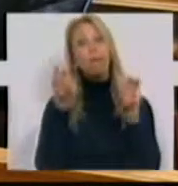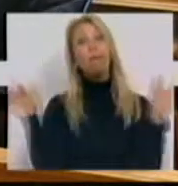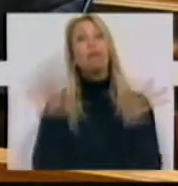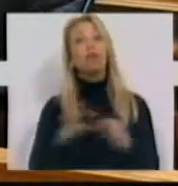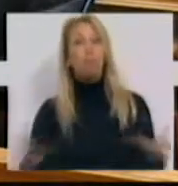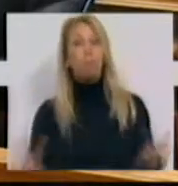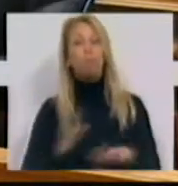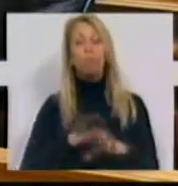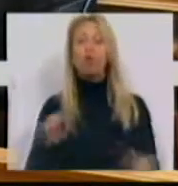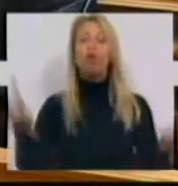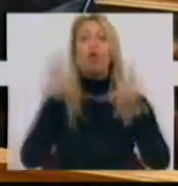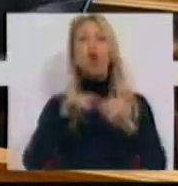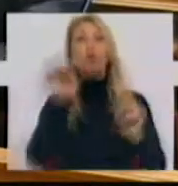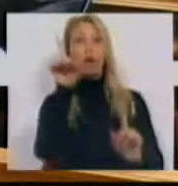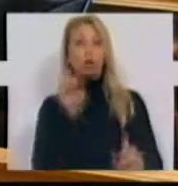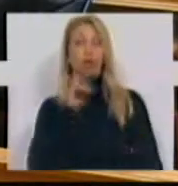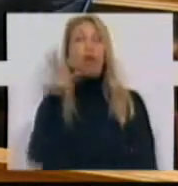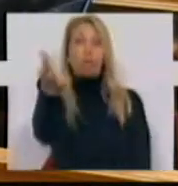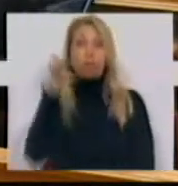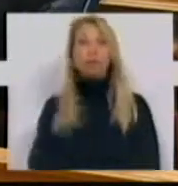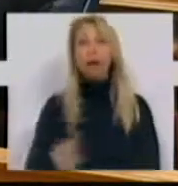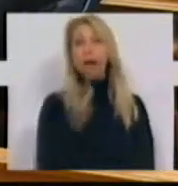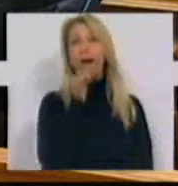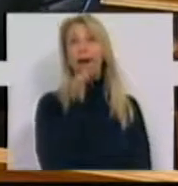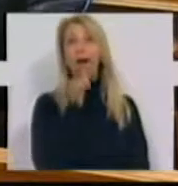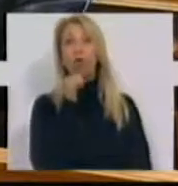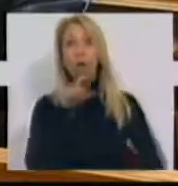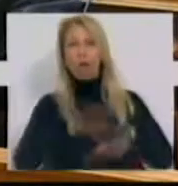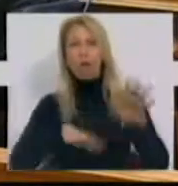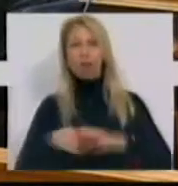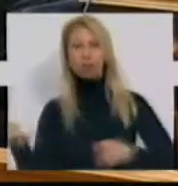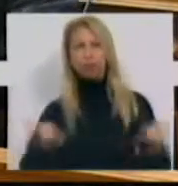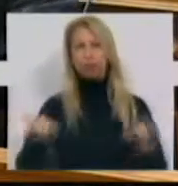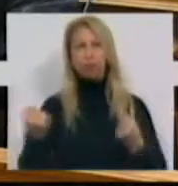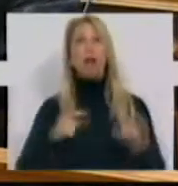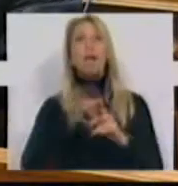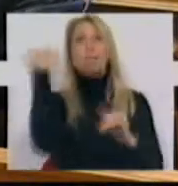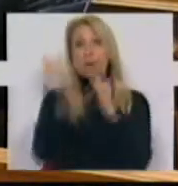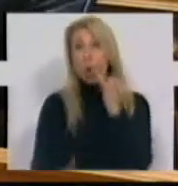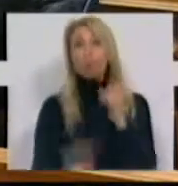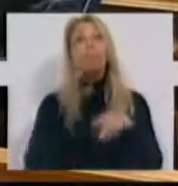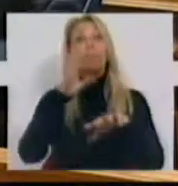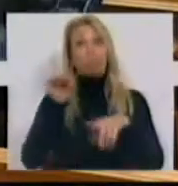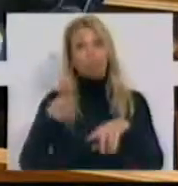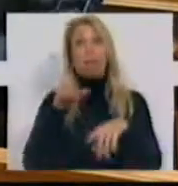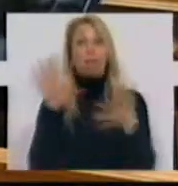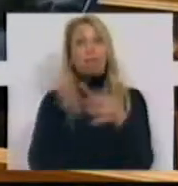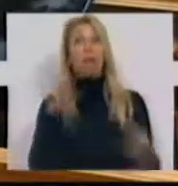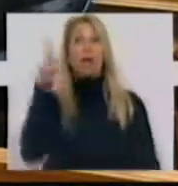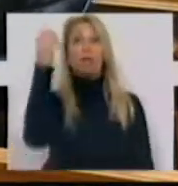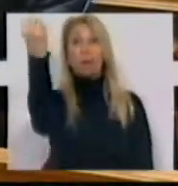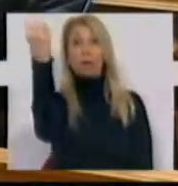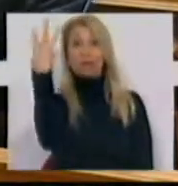logo as questões da velocidade, do álcool, das manobras perigosas, naturalmente também questões relacionadas com a sinalização, mas